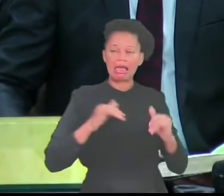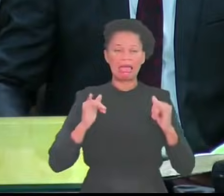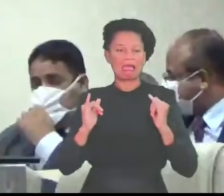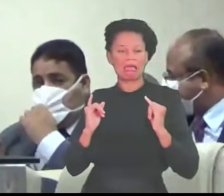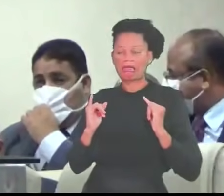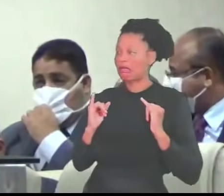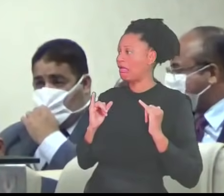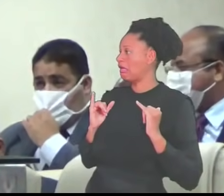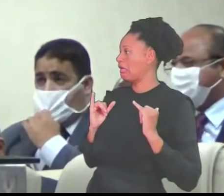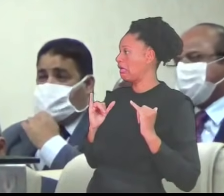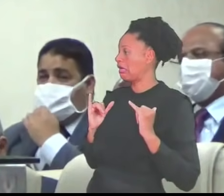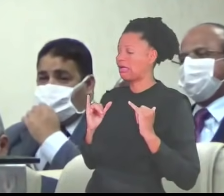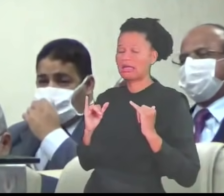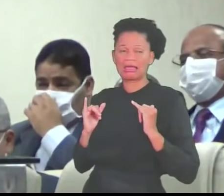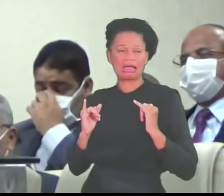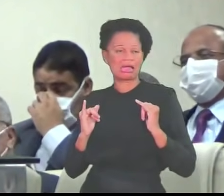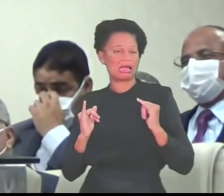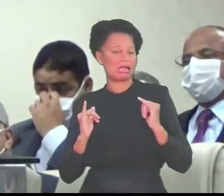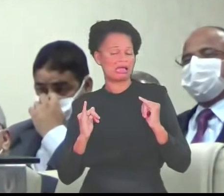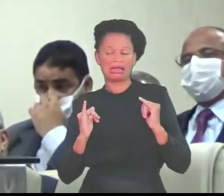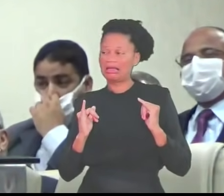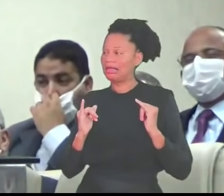só olhando.